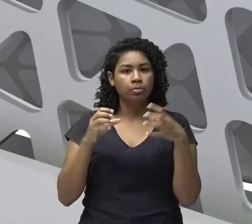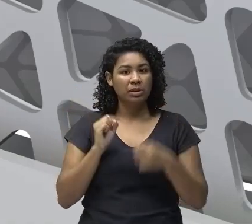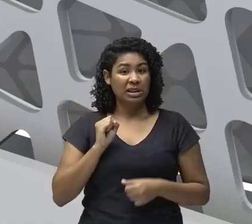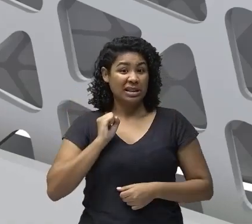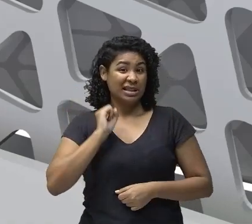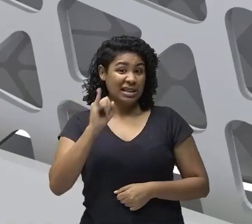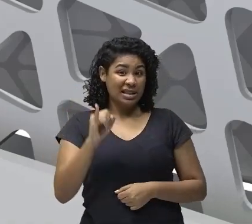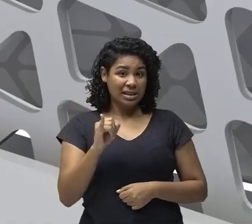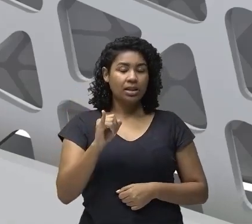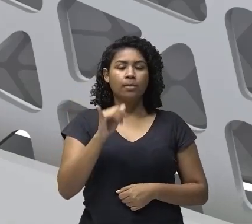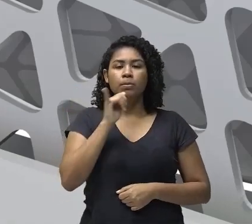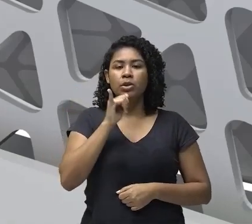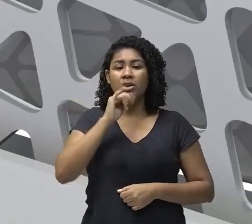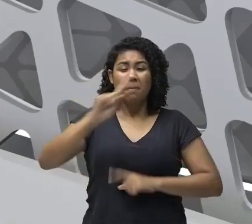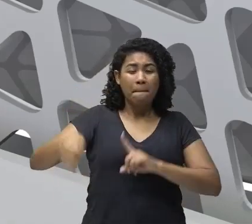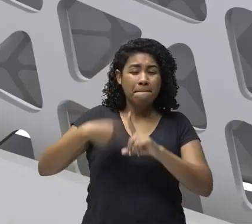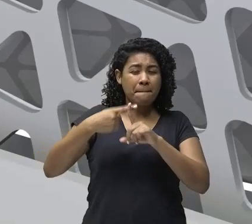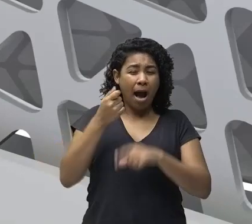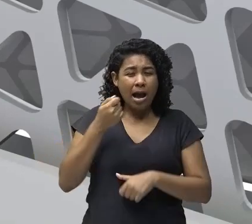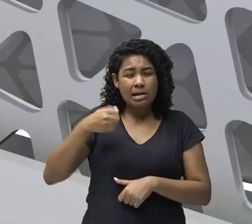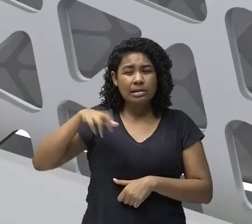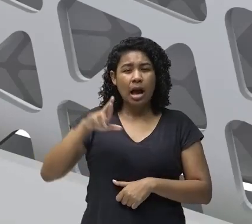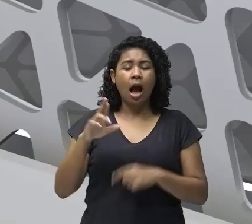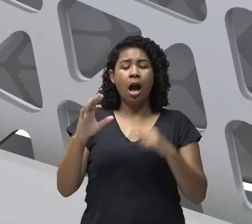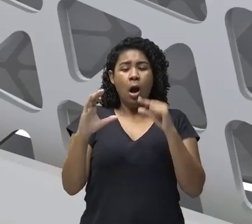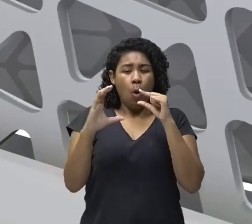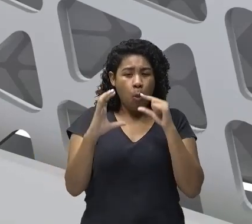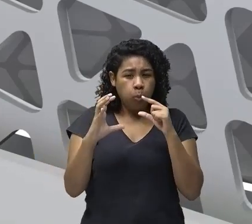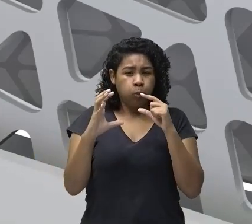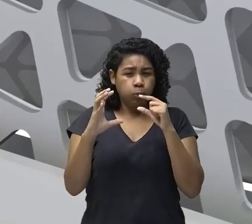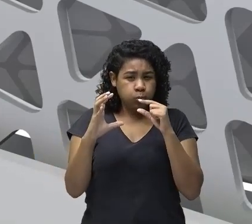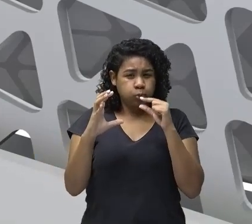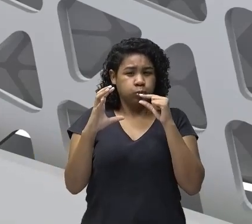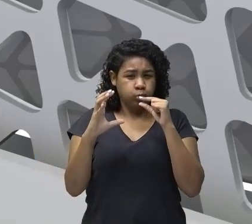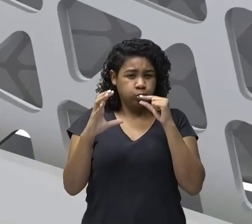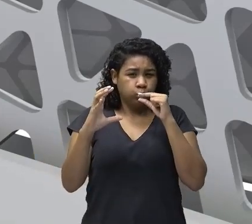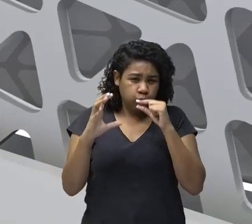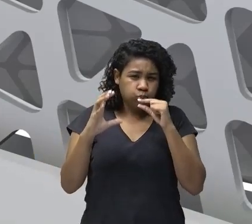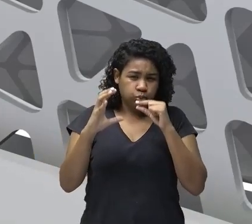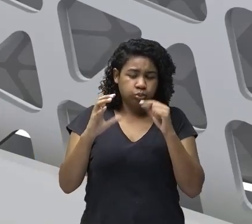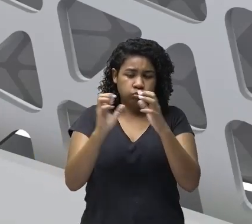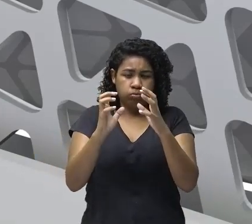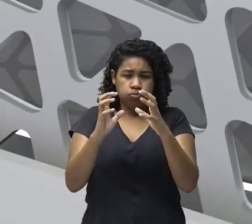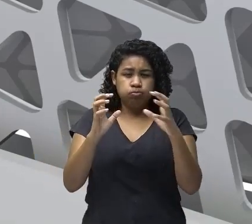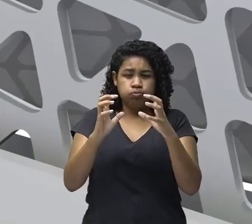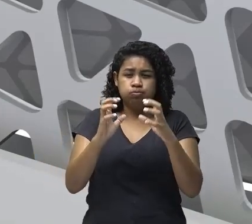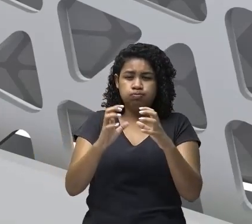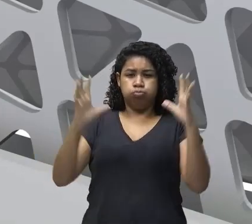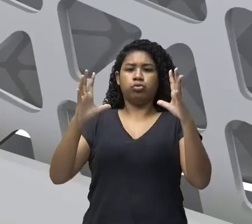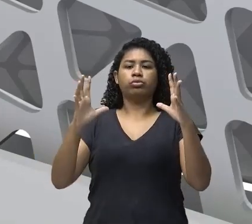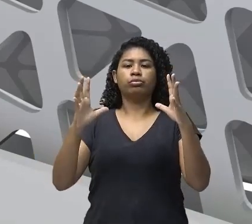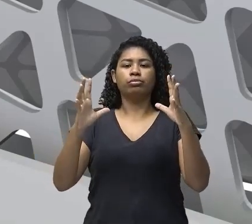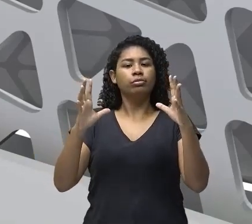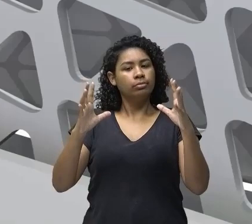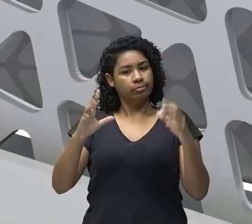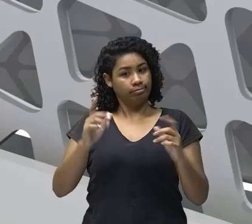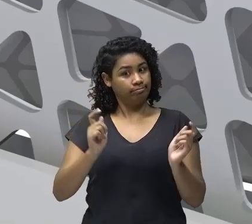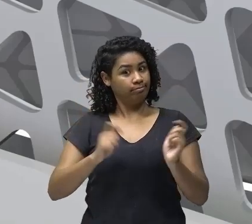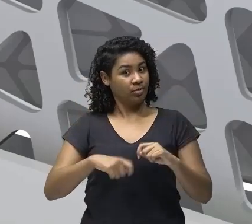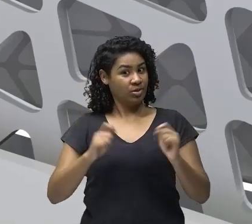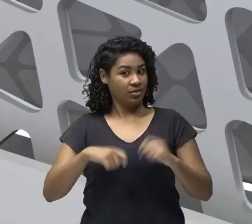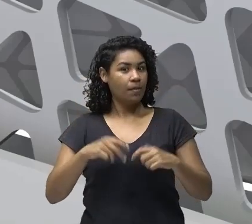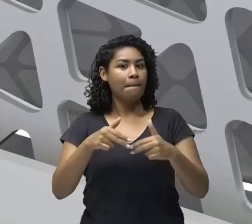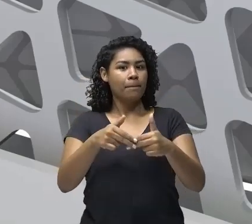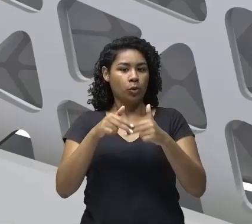Se fosse colocado mais ar e aquele material não tiver resistência para segurar, ele vai espocar. Então, o